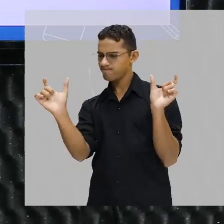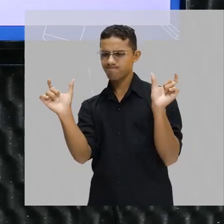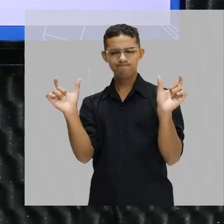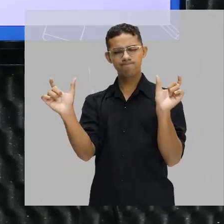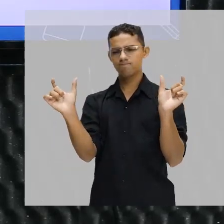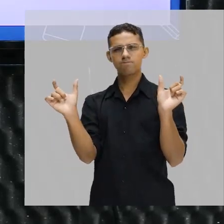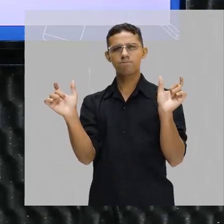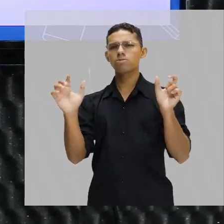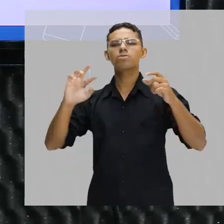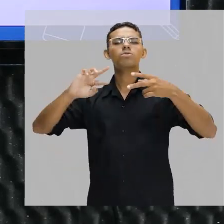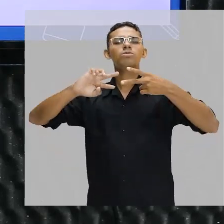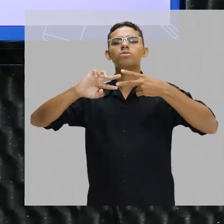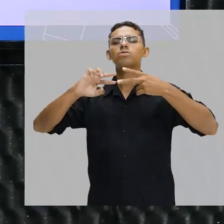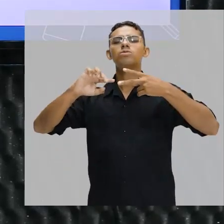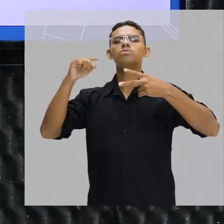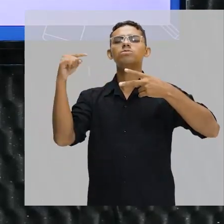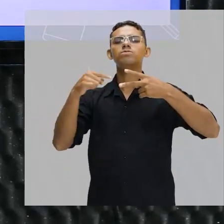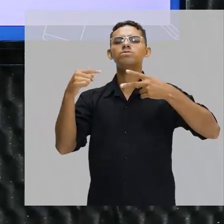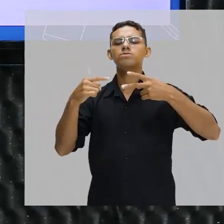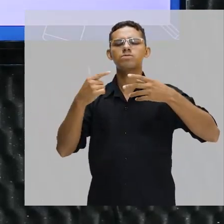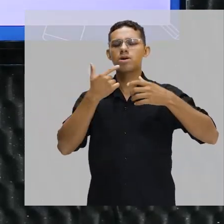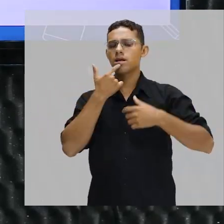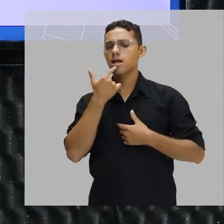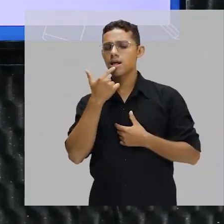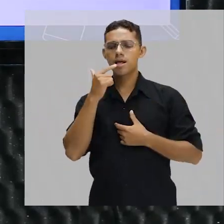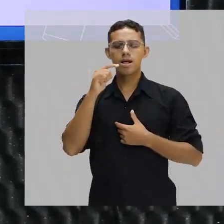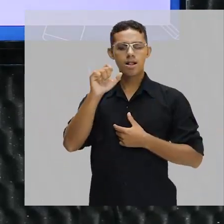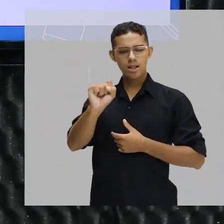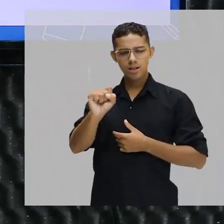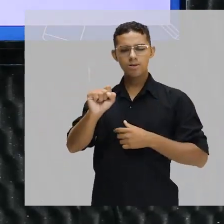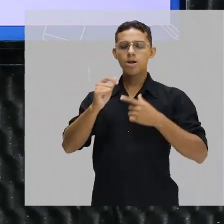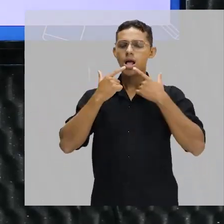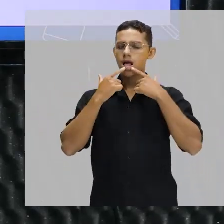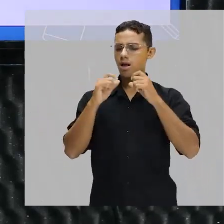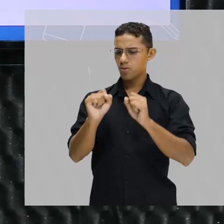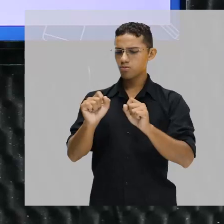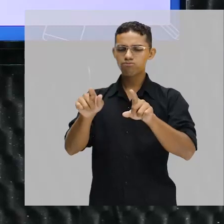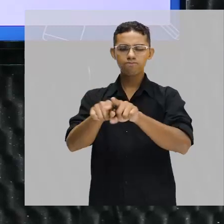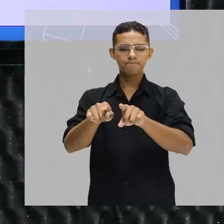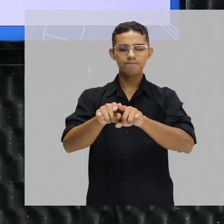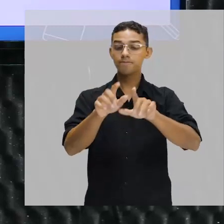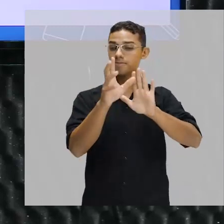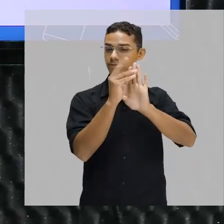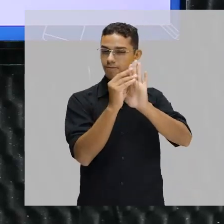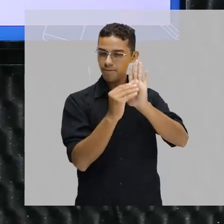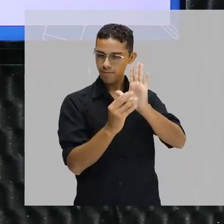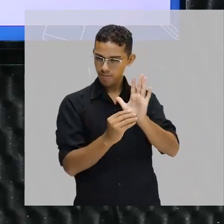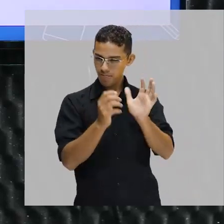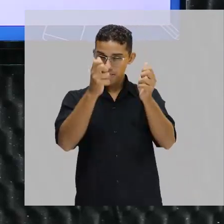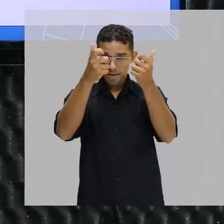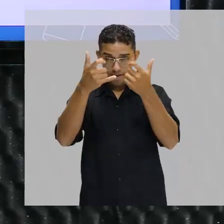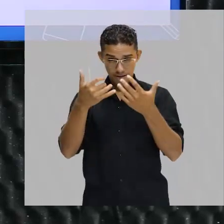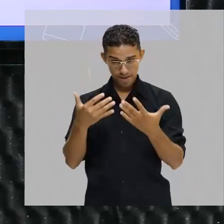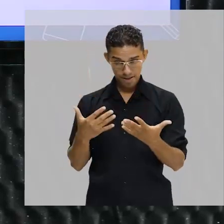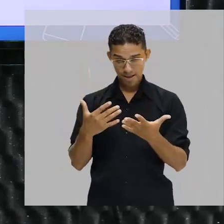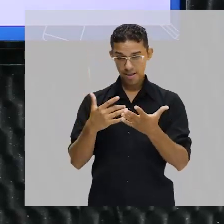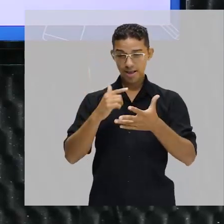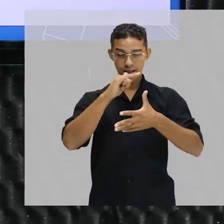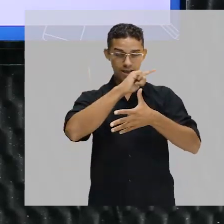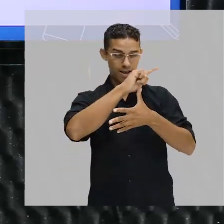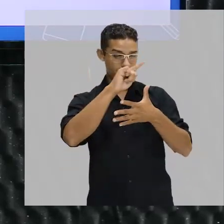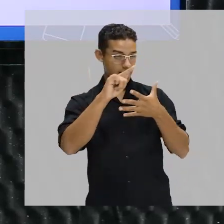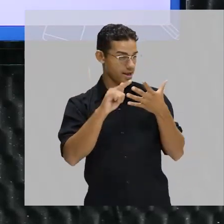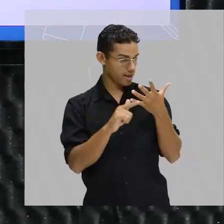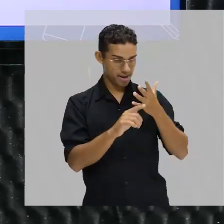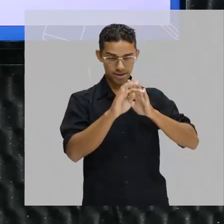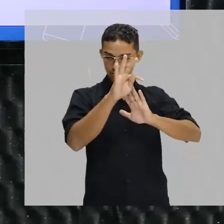relação à linguagem e ao conteúdo. Vocês vão perceber ao longo da aula que quando falamos de gêneros textuais, estamos